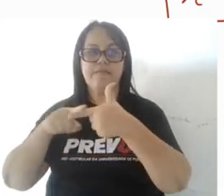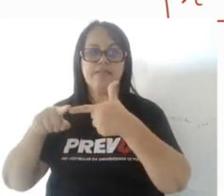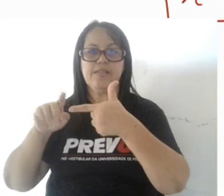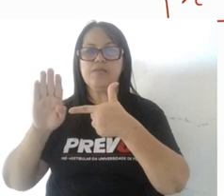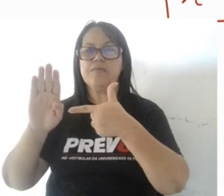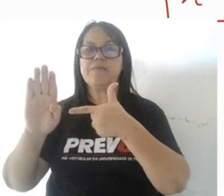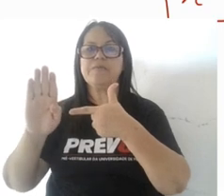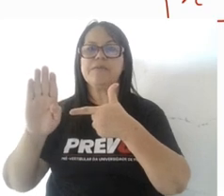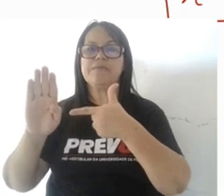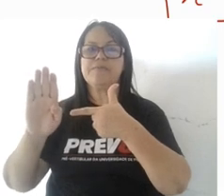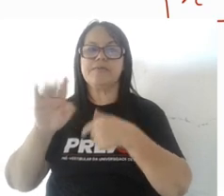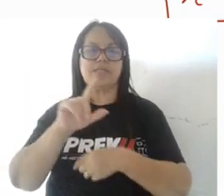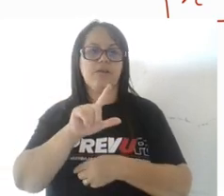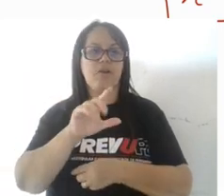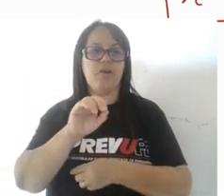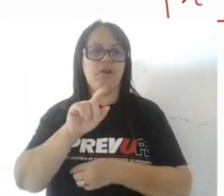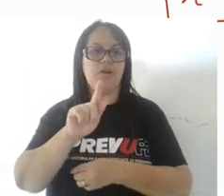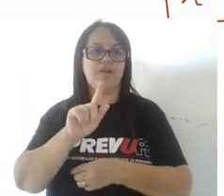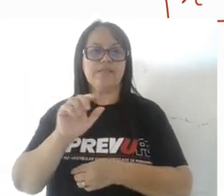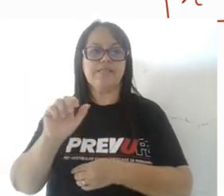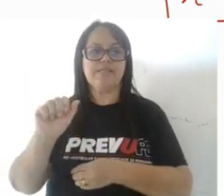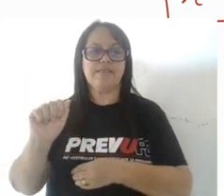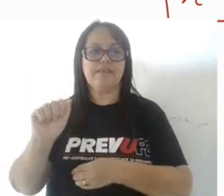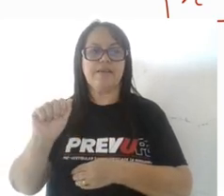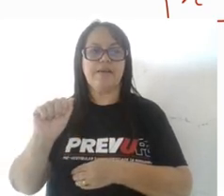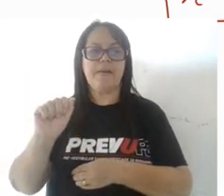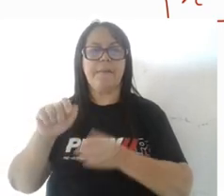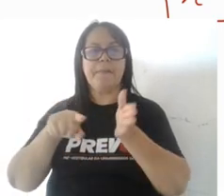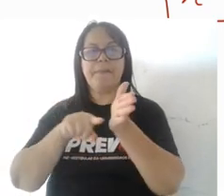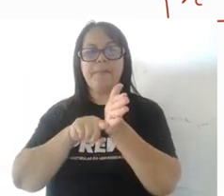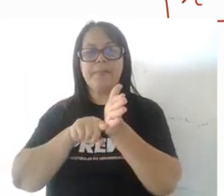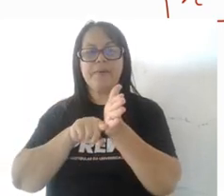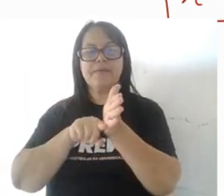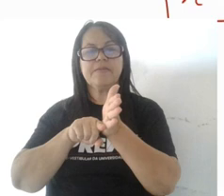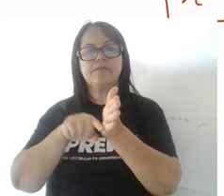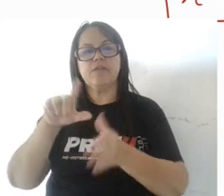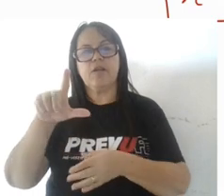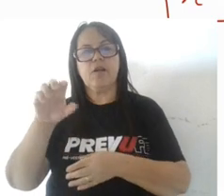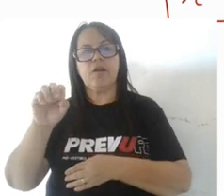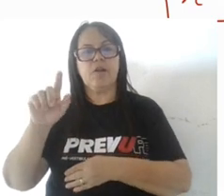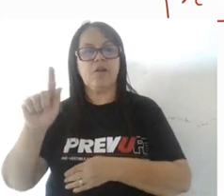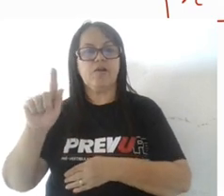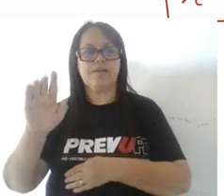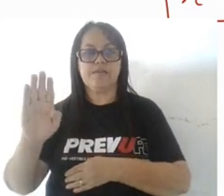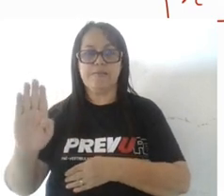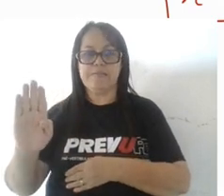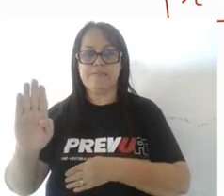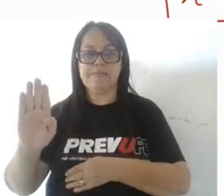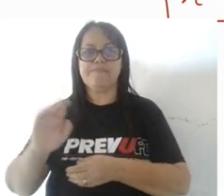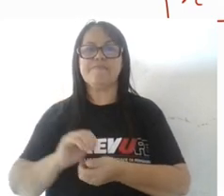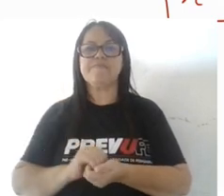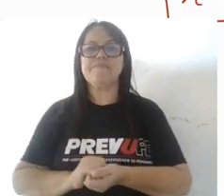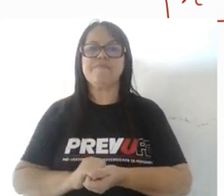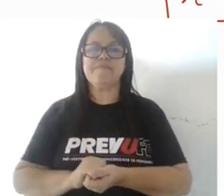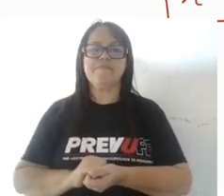B é o log de A - Log de